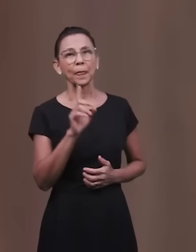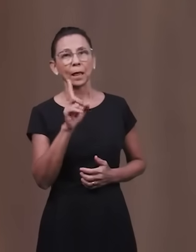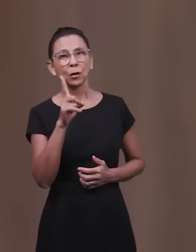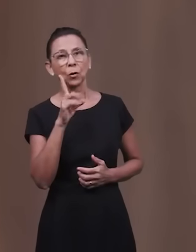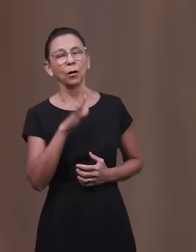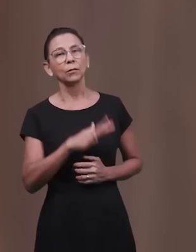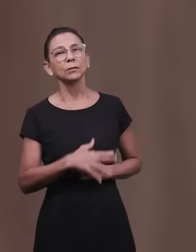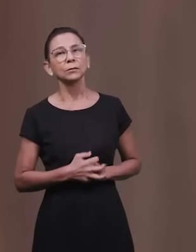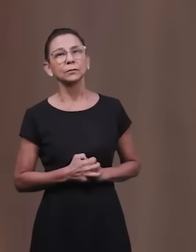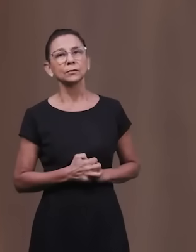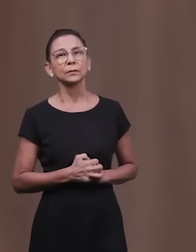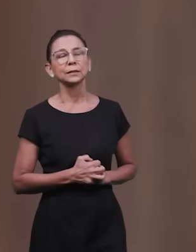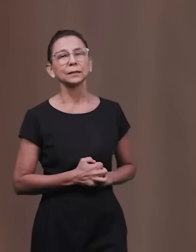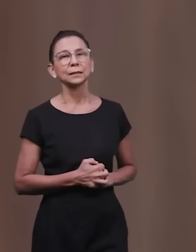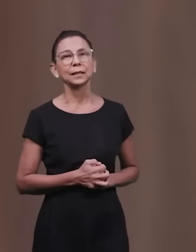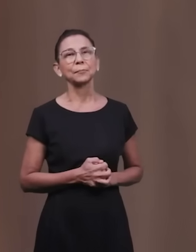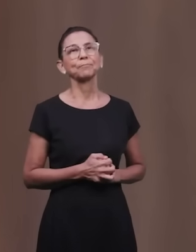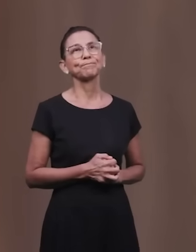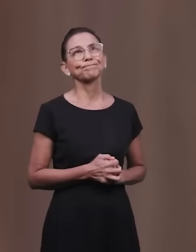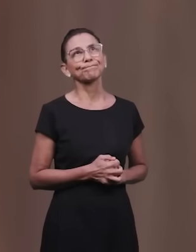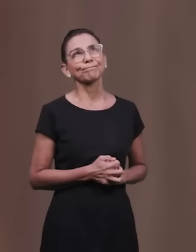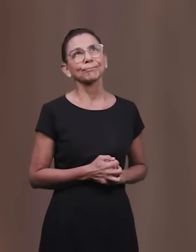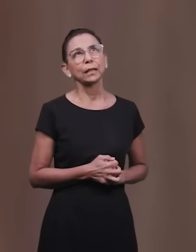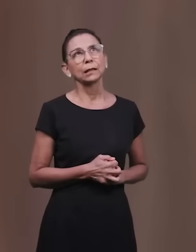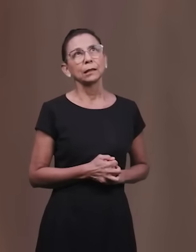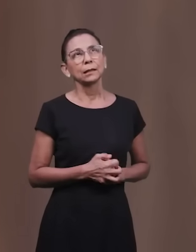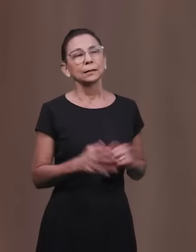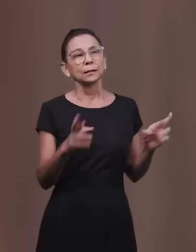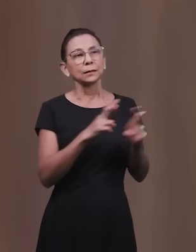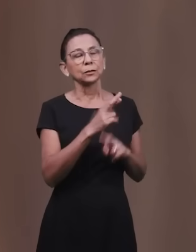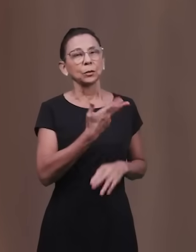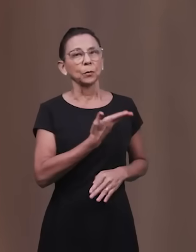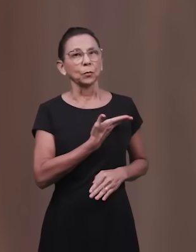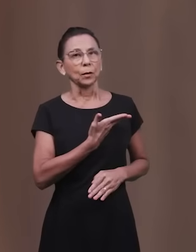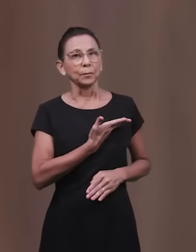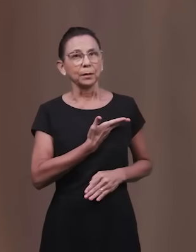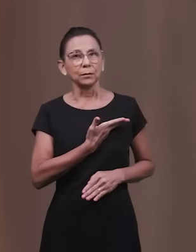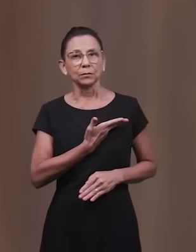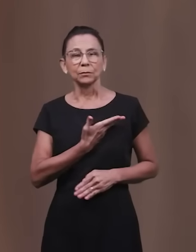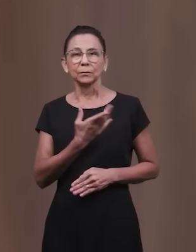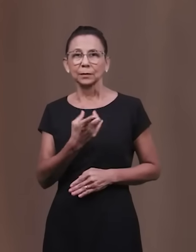Assim como você trata o amigo, trate-se.